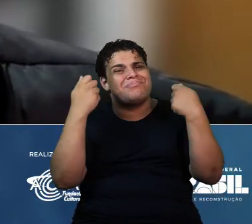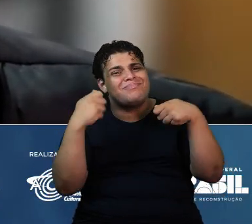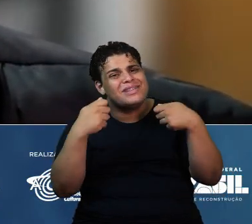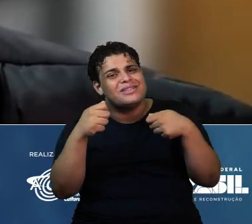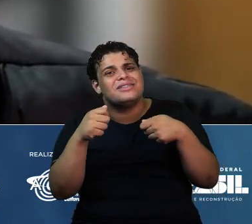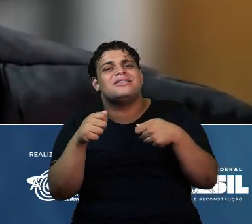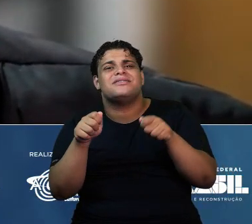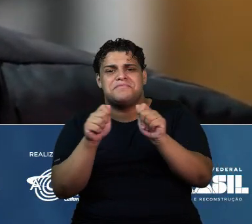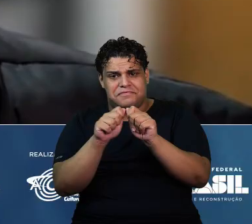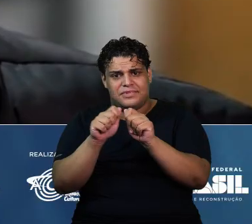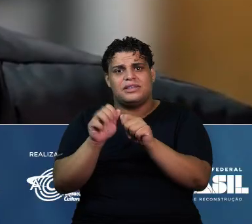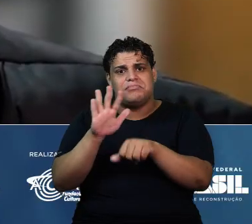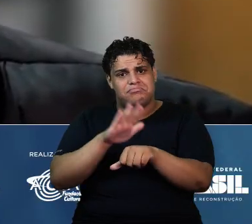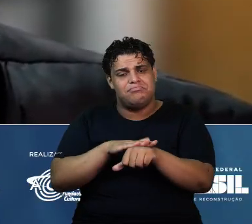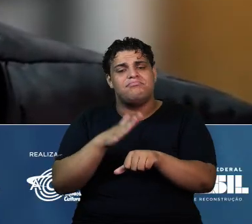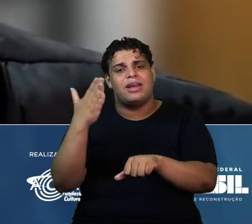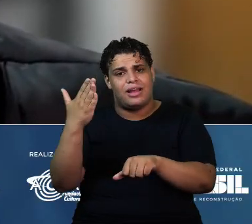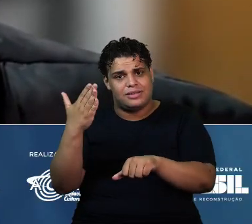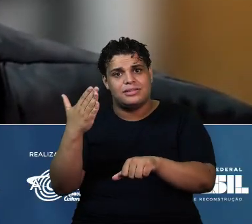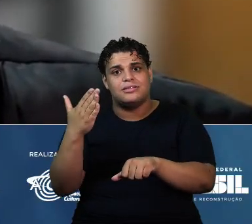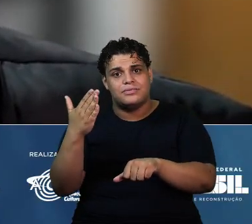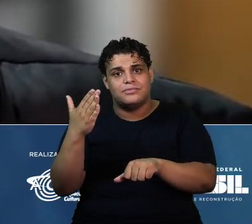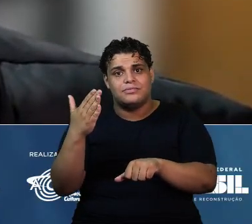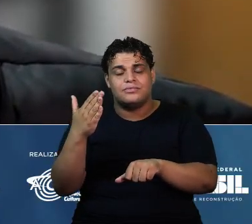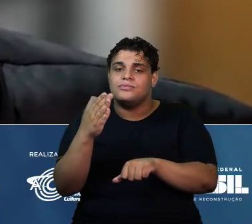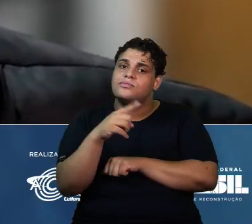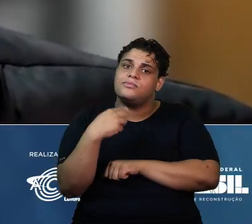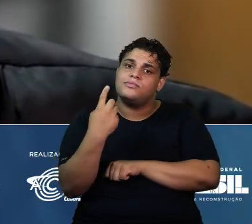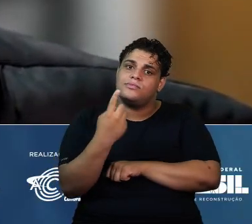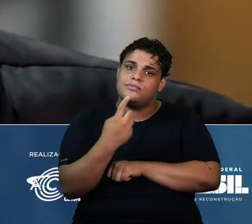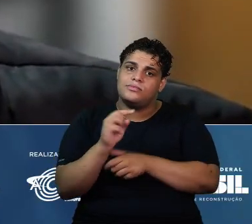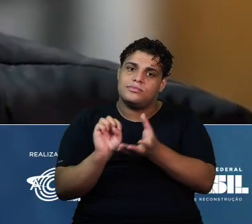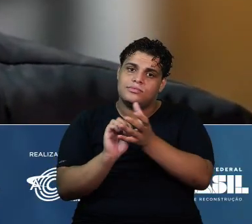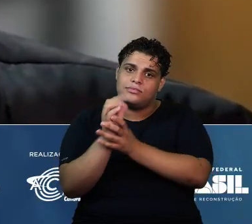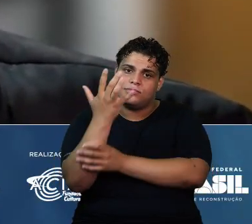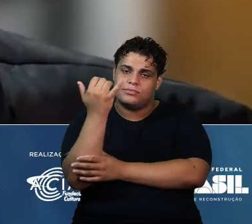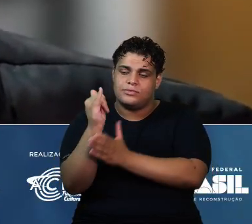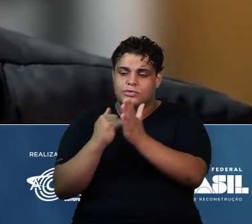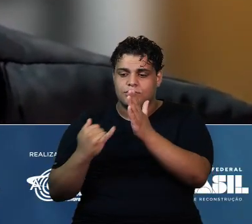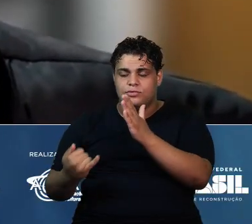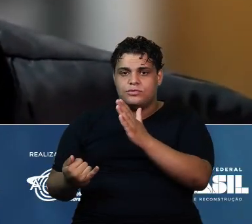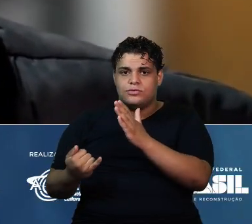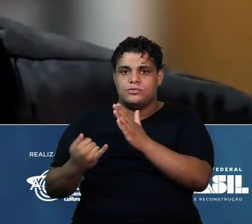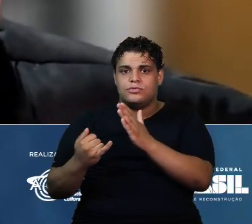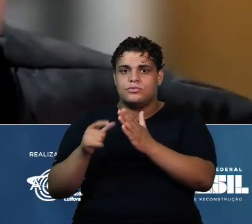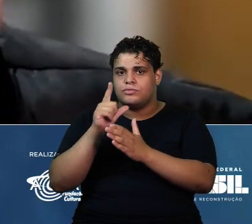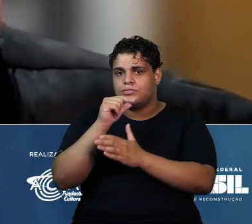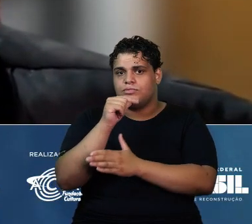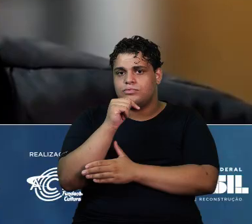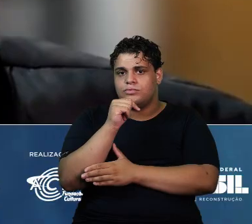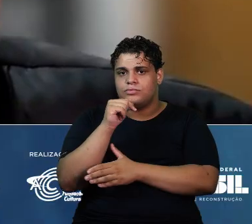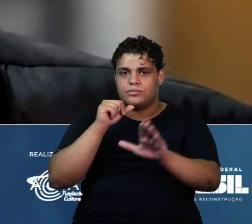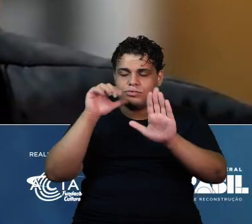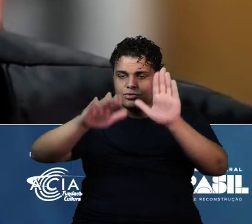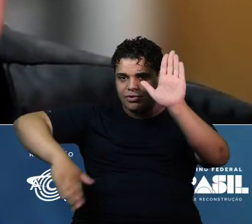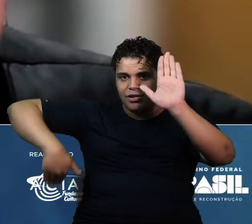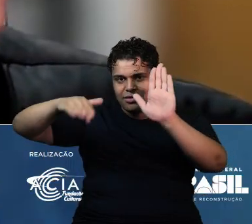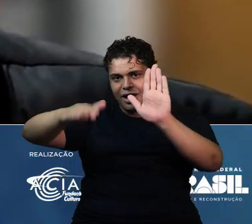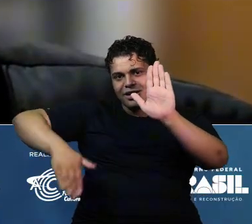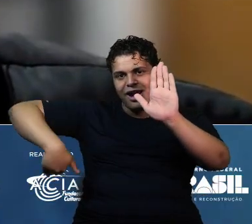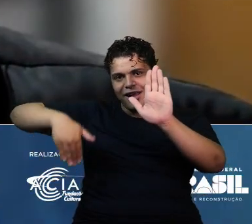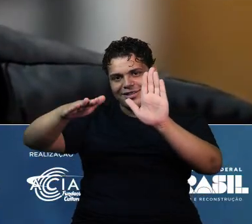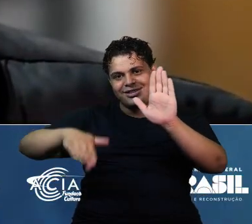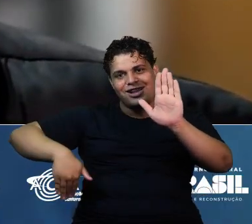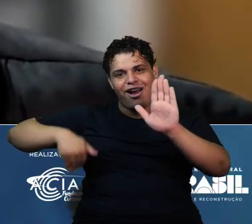devolver um pouco daquilo que a gente recebeu. Então, nós resolvemos criar o INAT, que é o Instituto de Natação Infantil, para ajudar a desenvolver